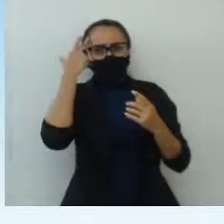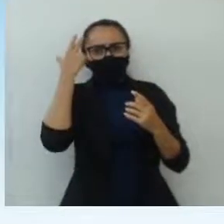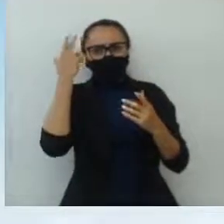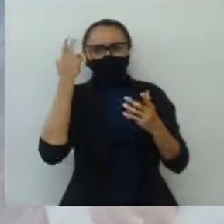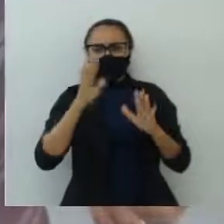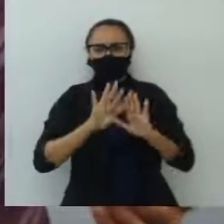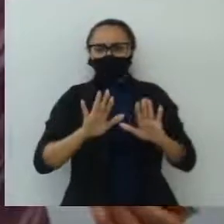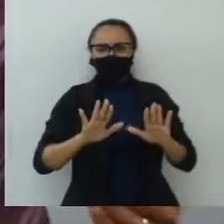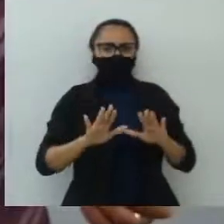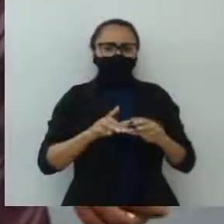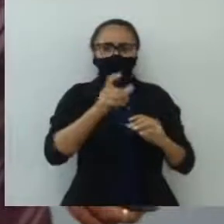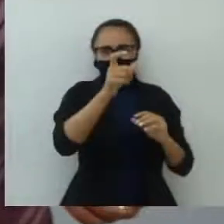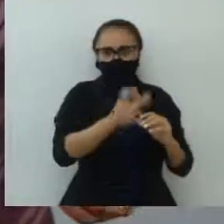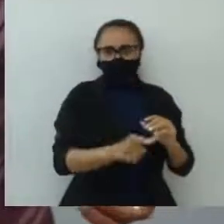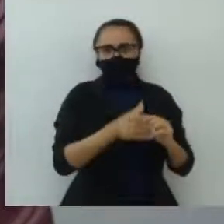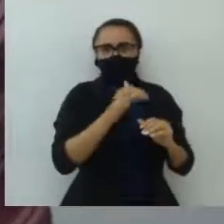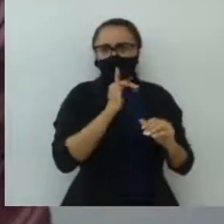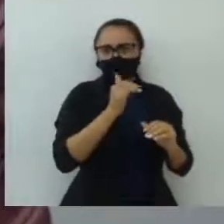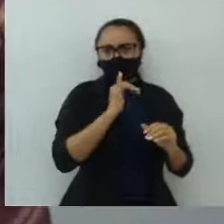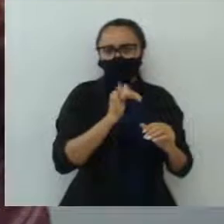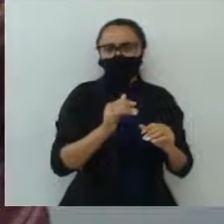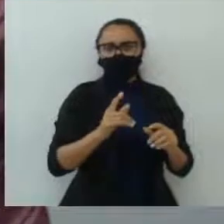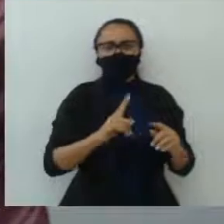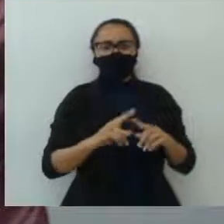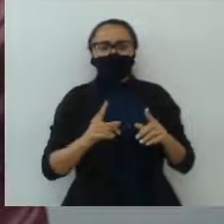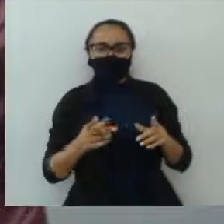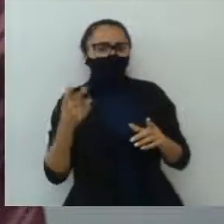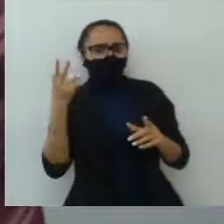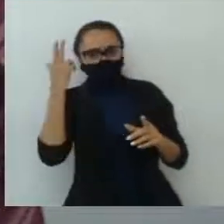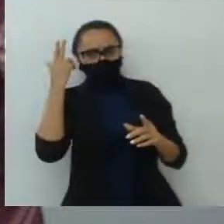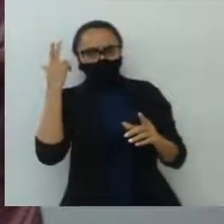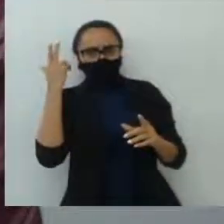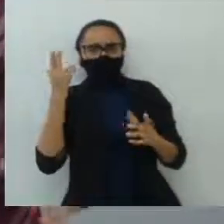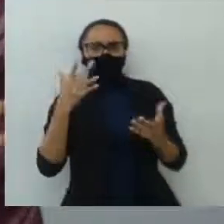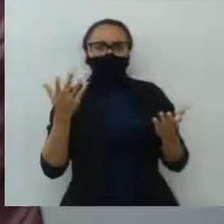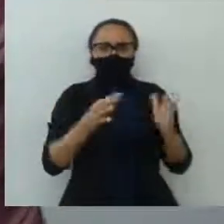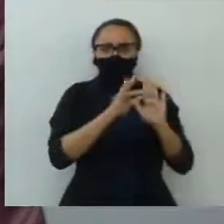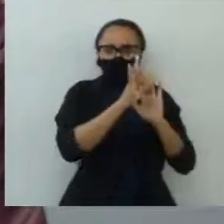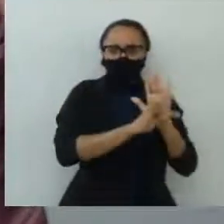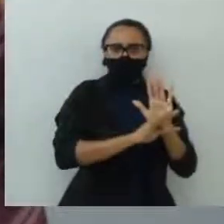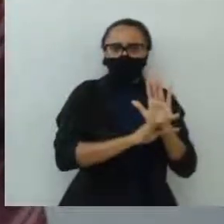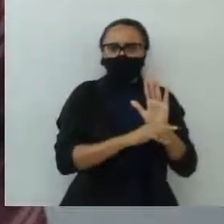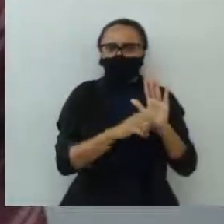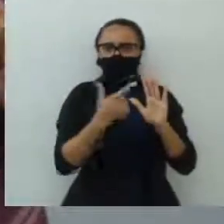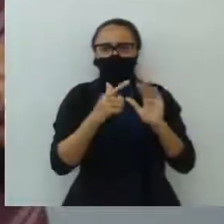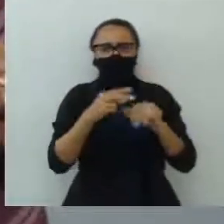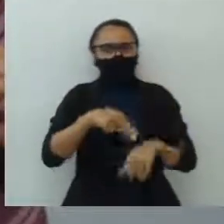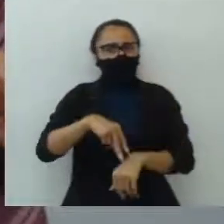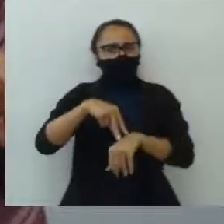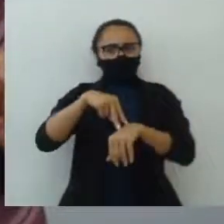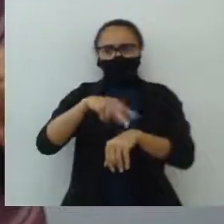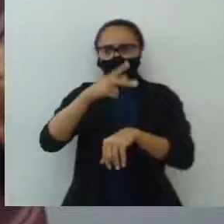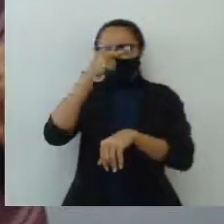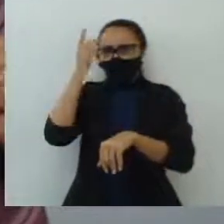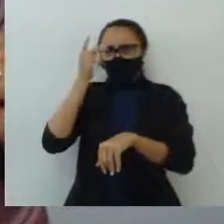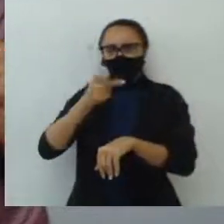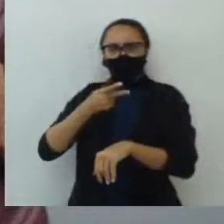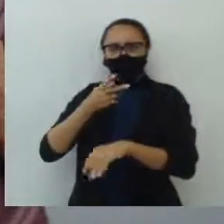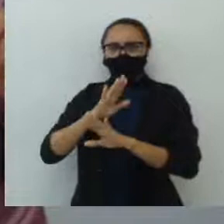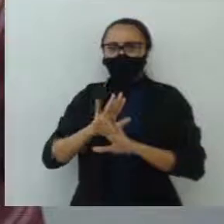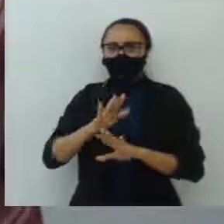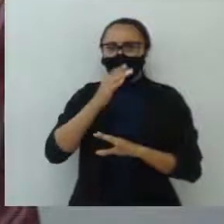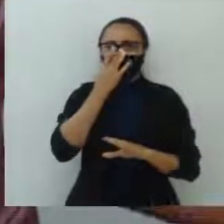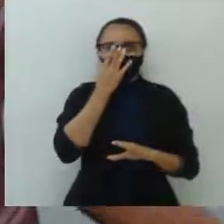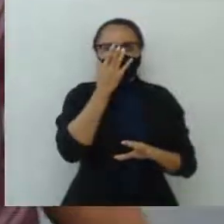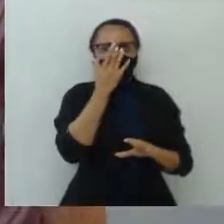não tenha nunca o narrador, tá? Mas geralmente a maioria dos textos não tem o papel do narrador. Mas